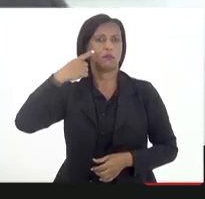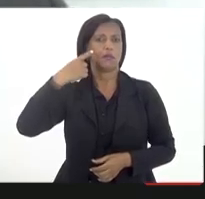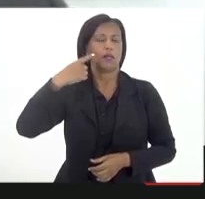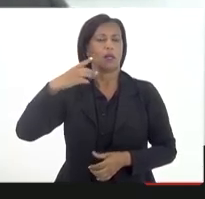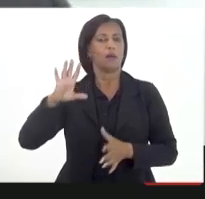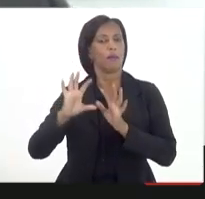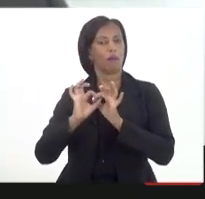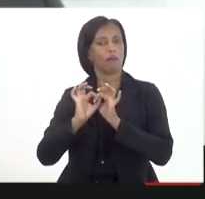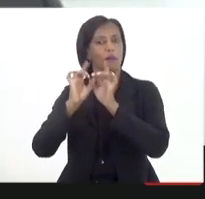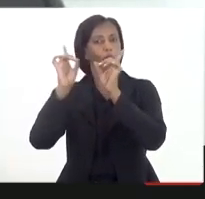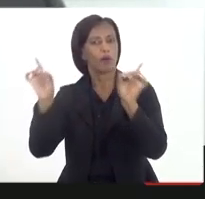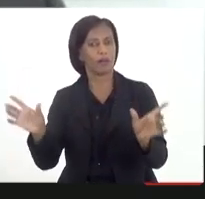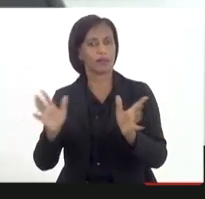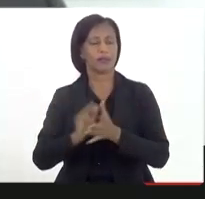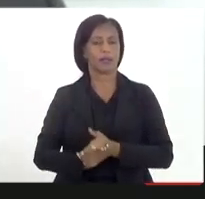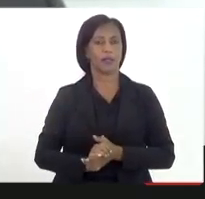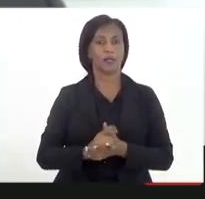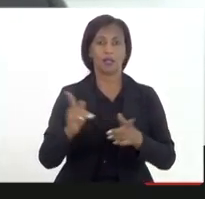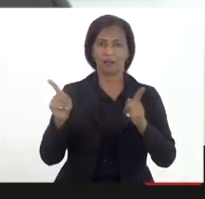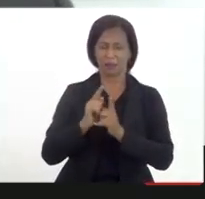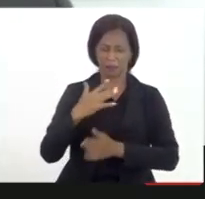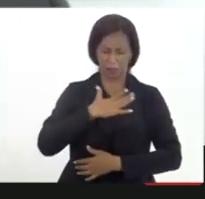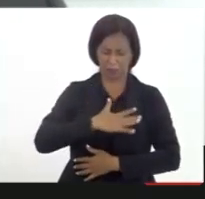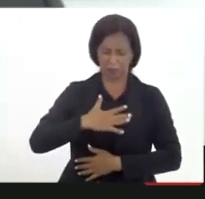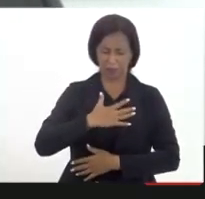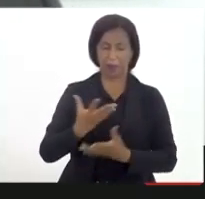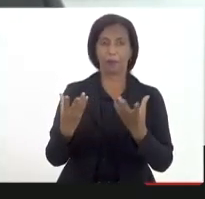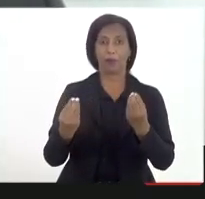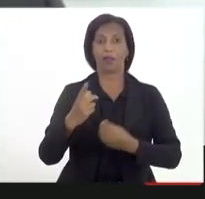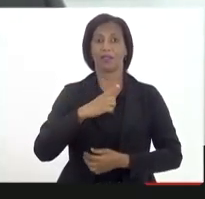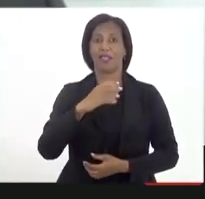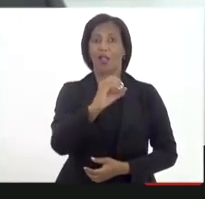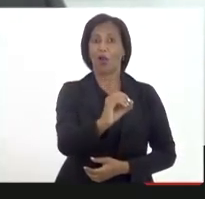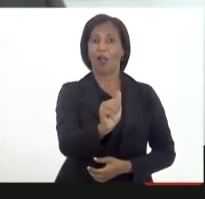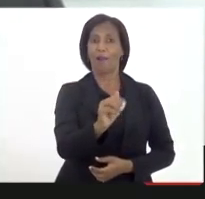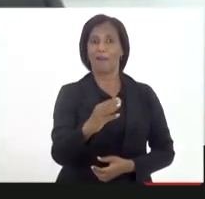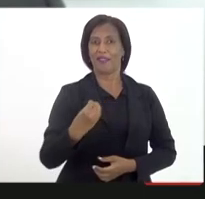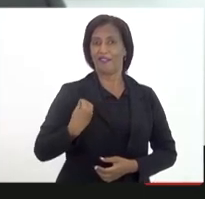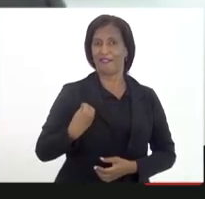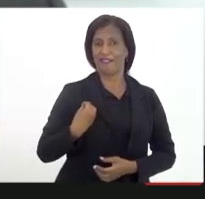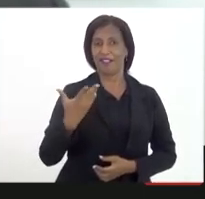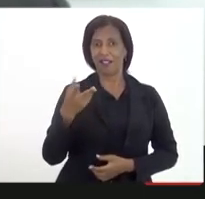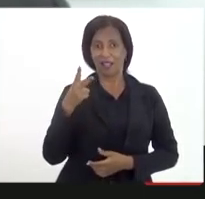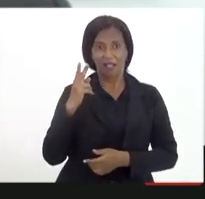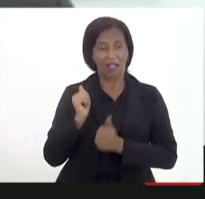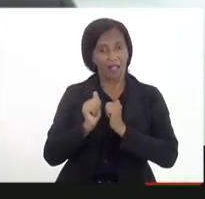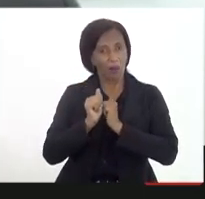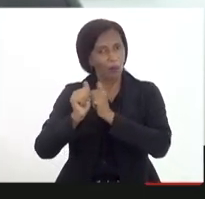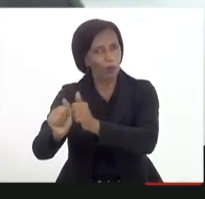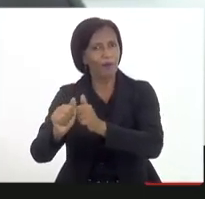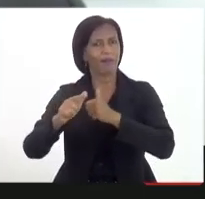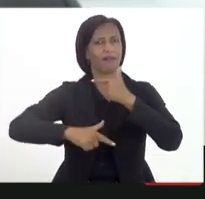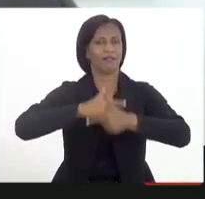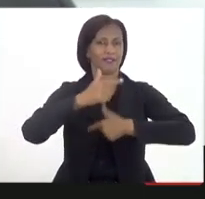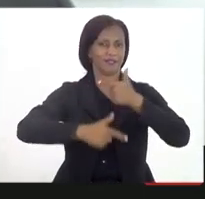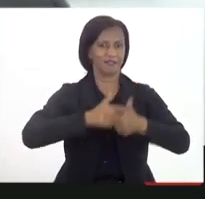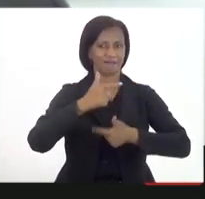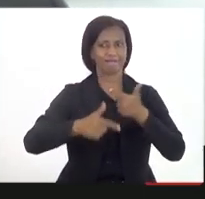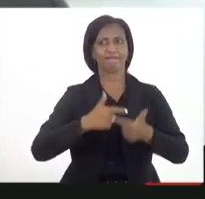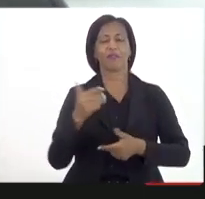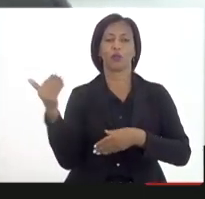então também nos gratifica muito terá o Abrir presencial abre presente acompanhando aqui os nossos trabalhos e